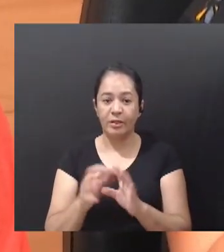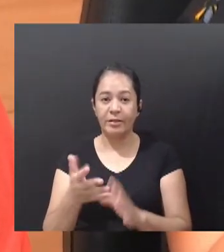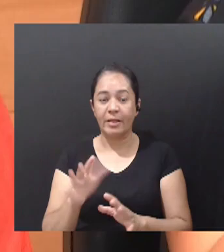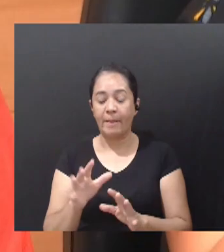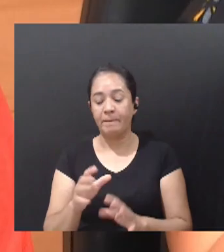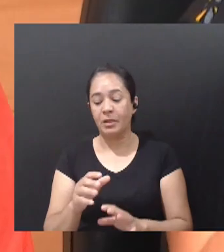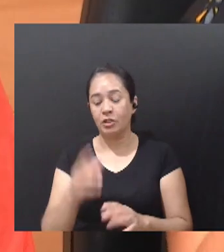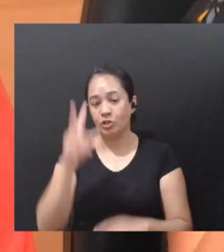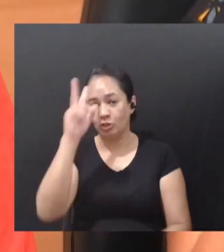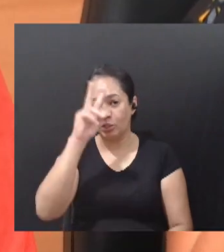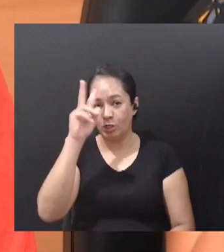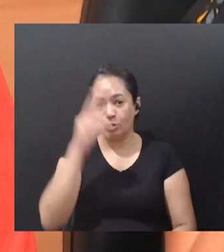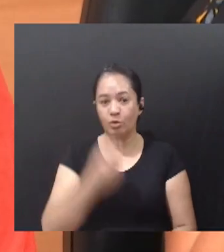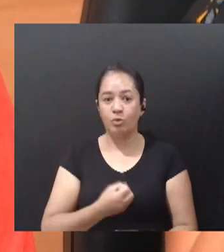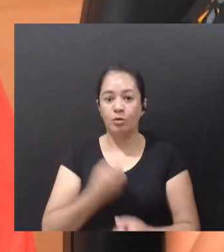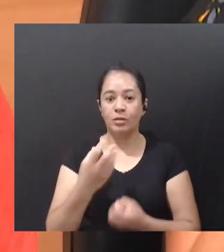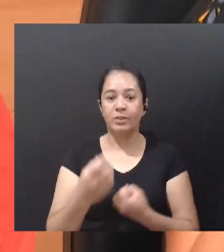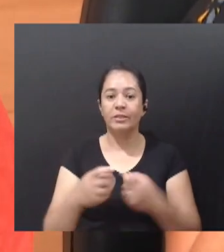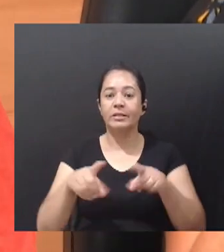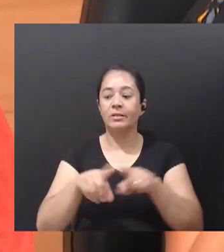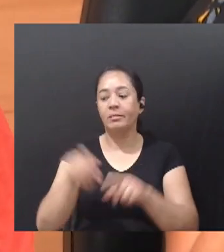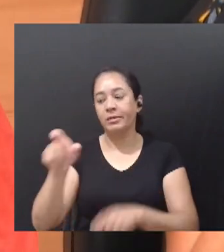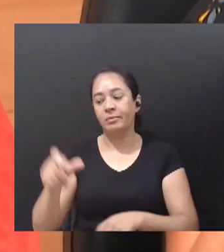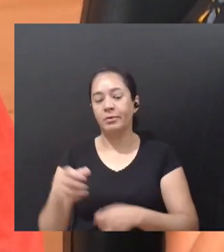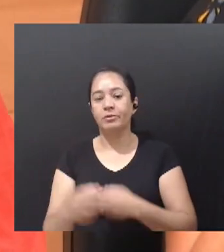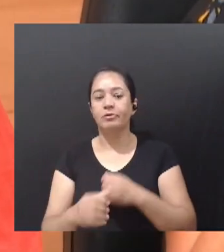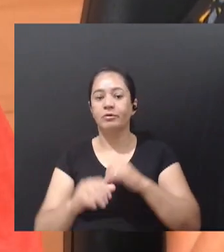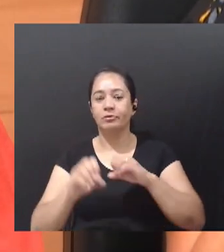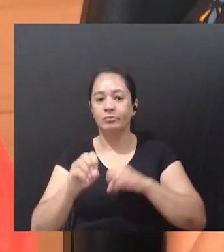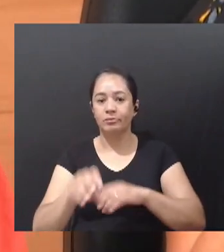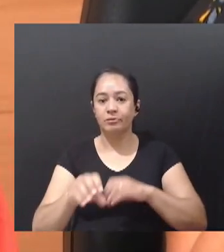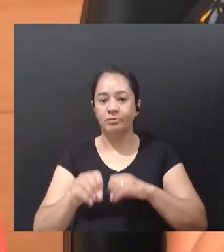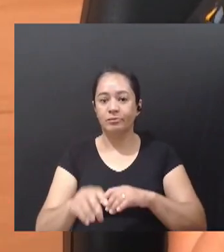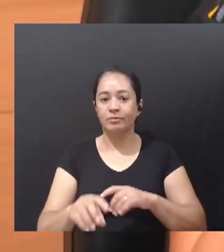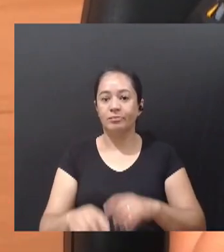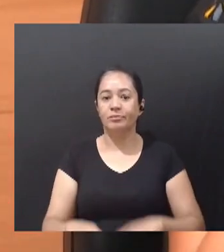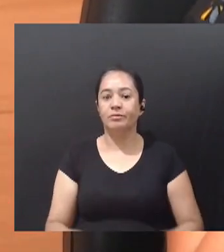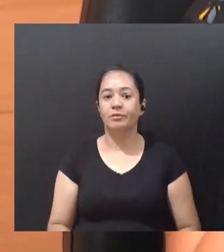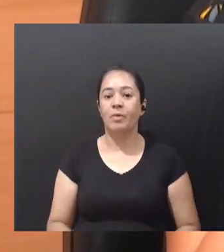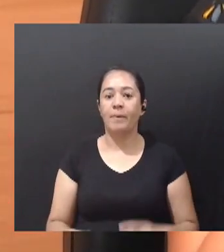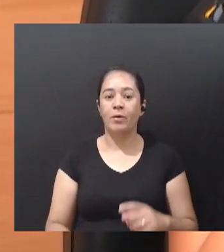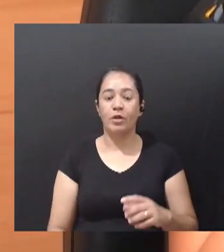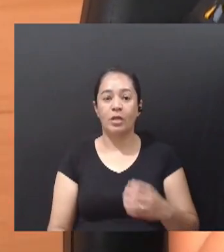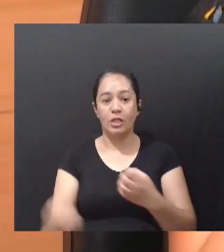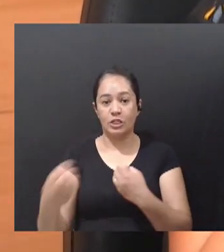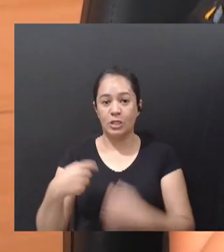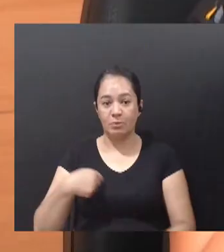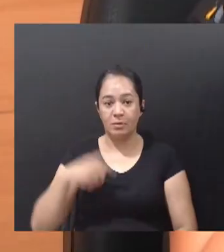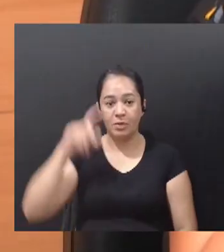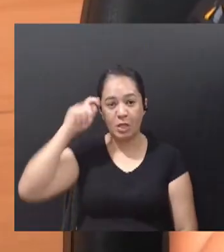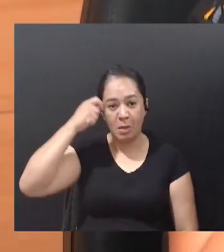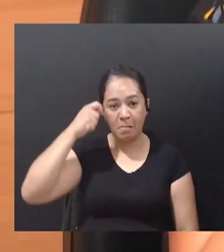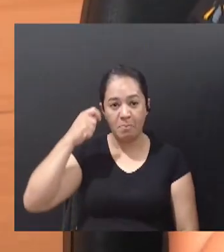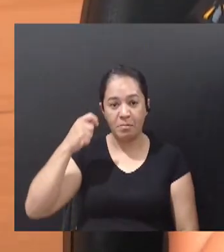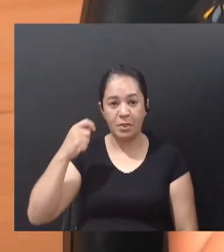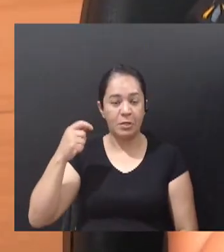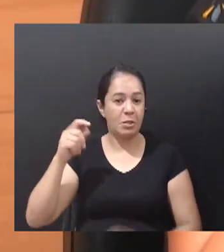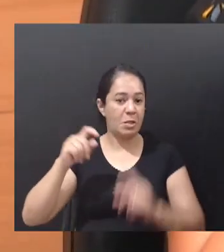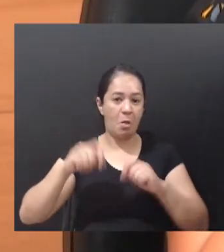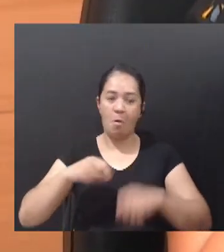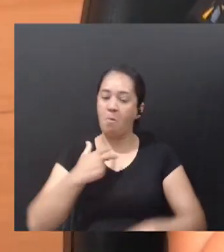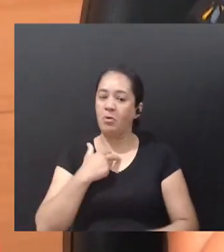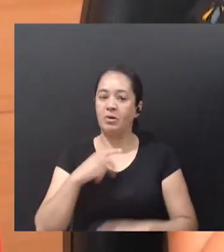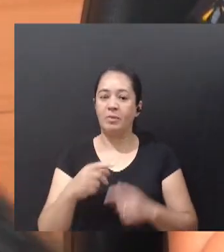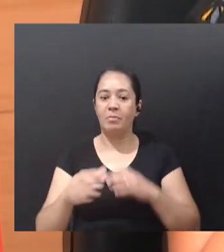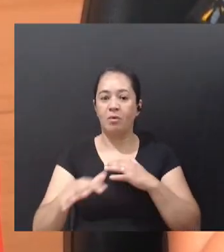e também de quem vai contar. Para mim, contaram que o preto não tem vez, o que hip hop fez, veio e me disse